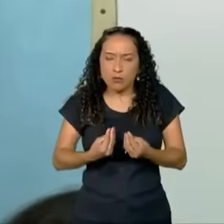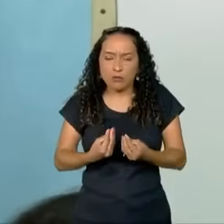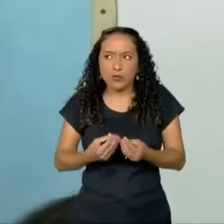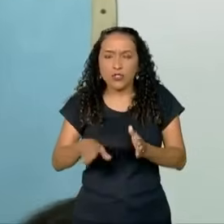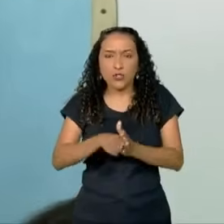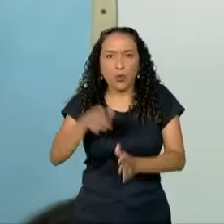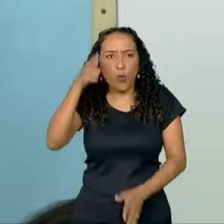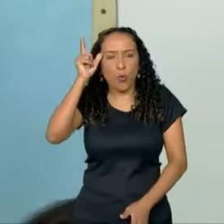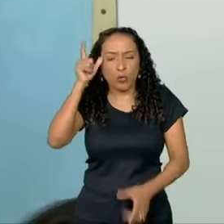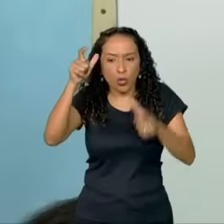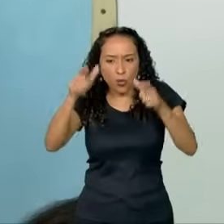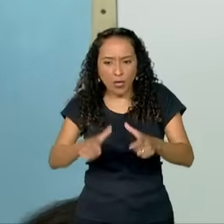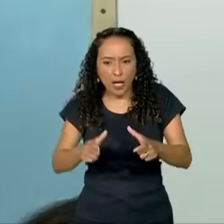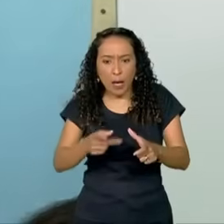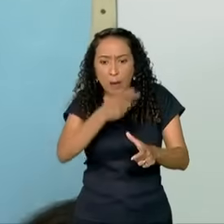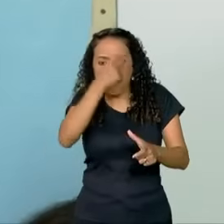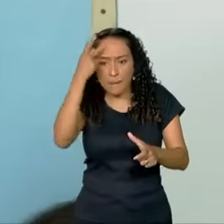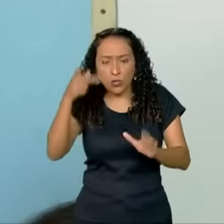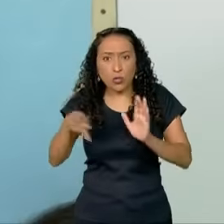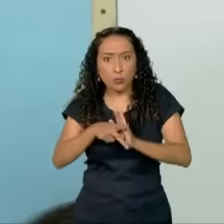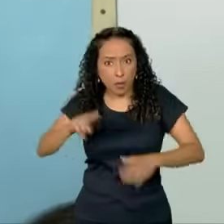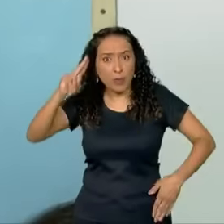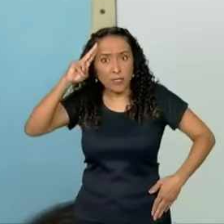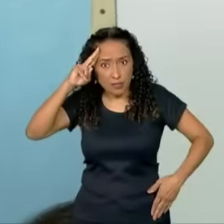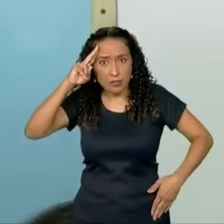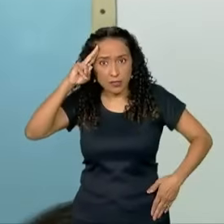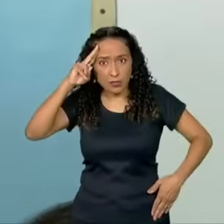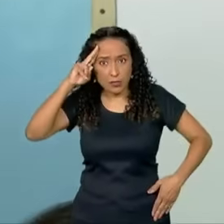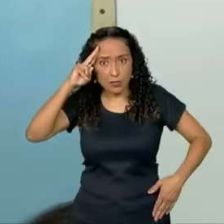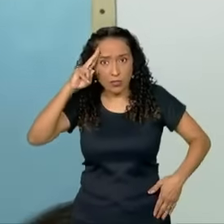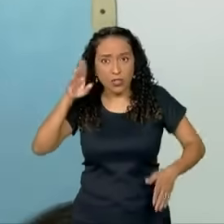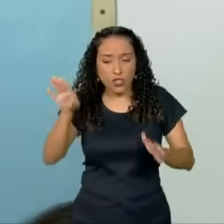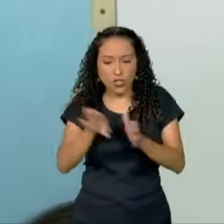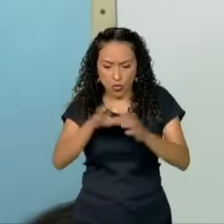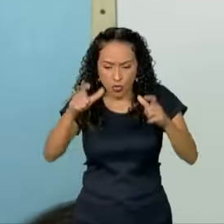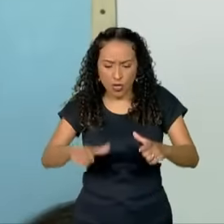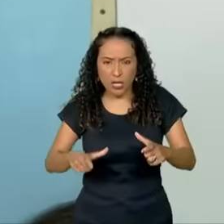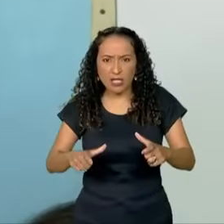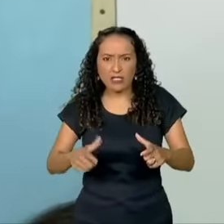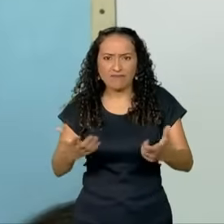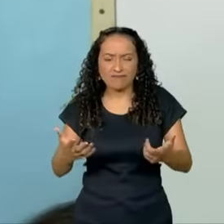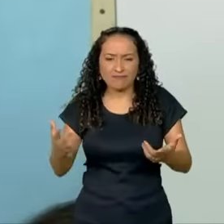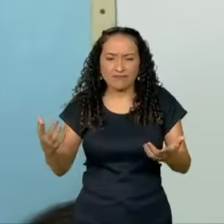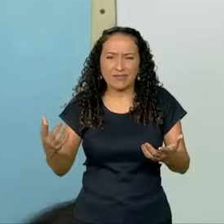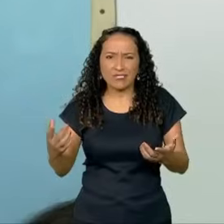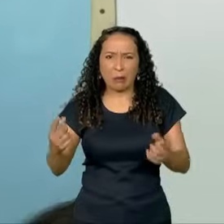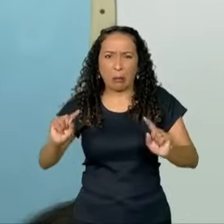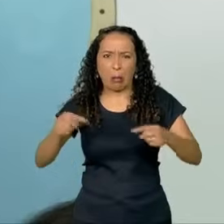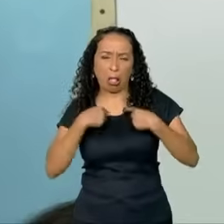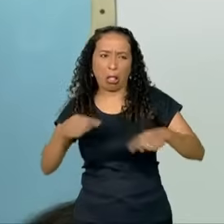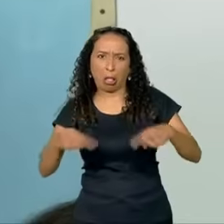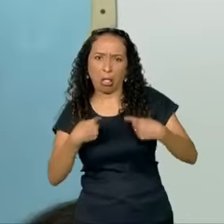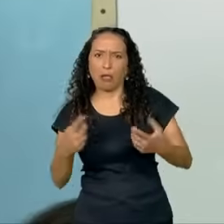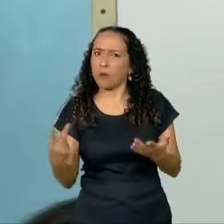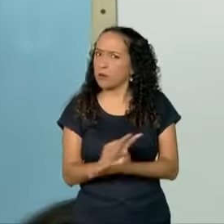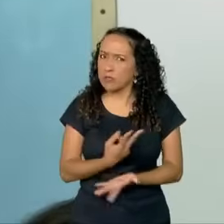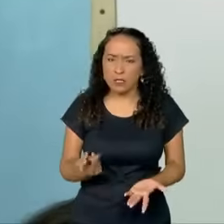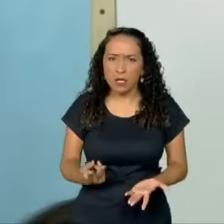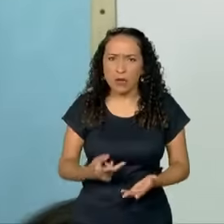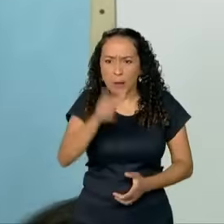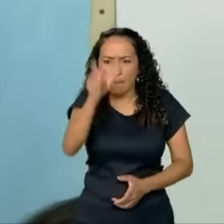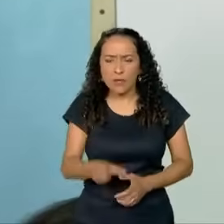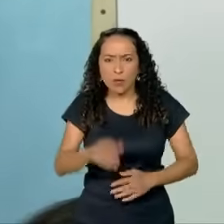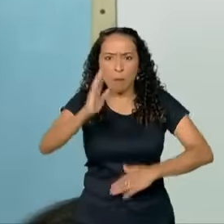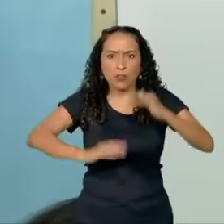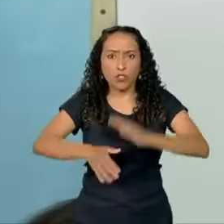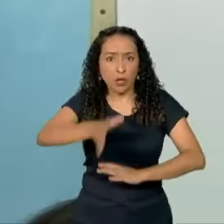ontem em determinado local, pessoas do próprio Exército Brasileiro, né, às vezes sofreu alguma hostilização, às vezes um profissional do Corpo